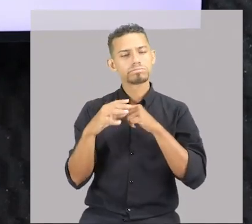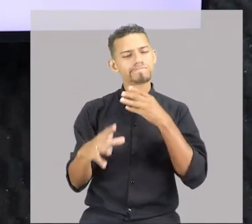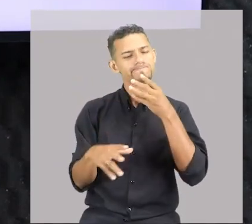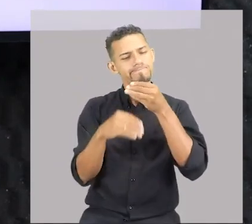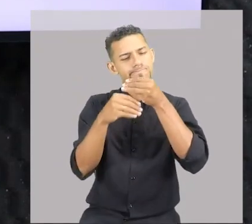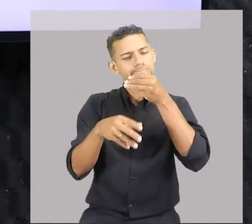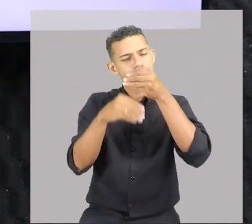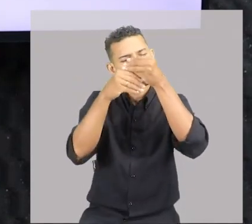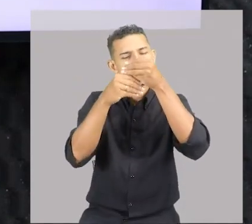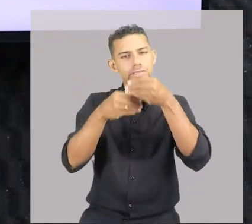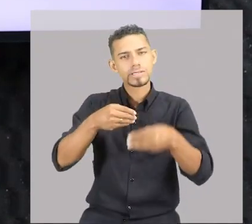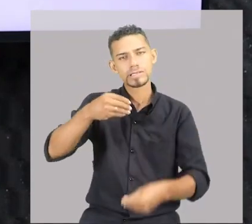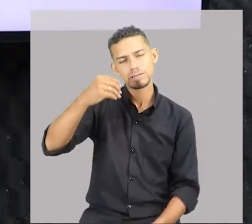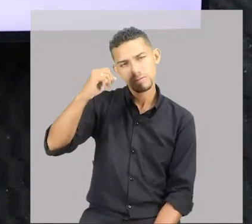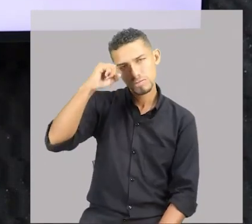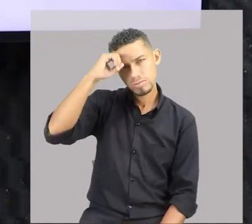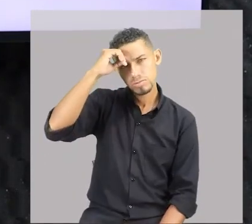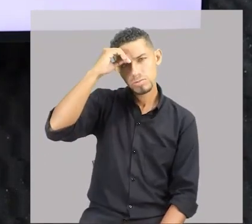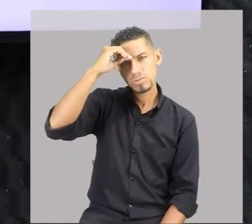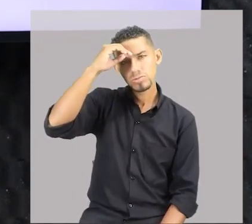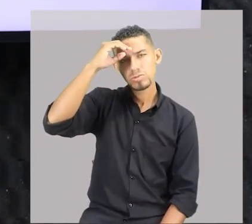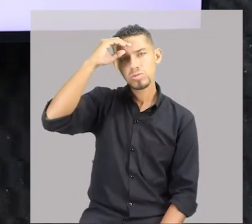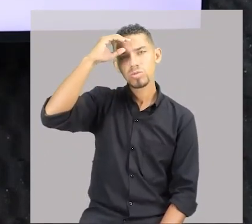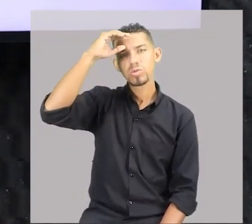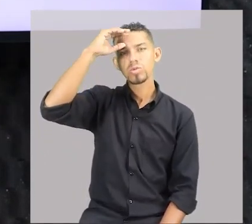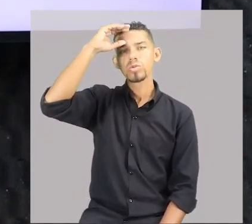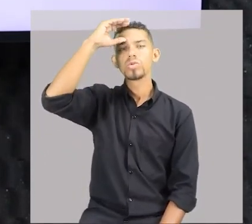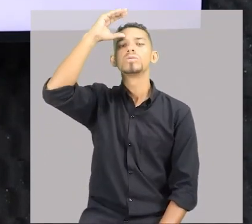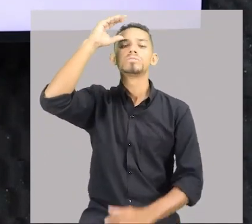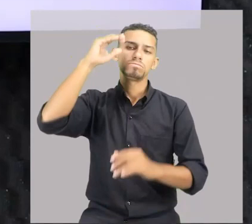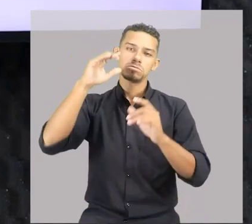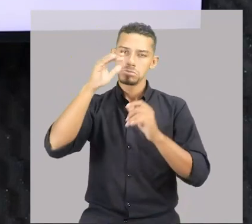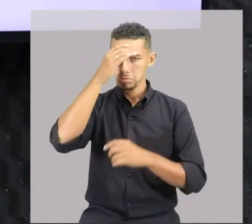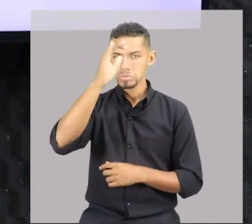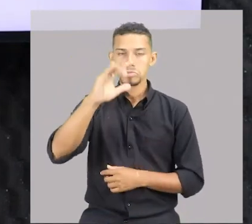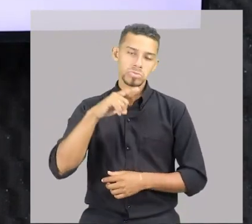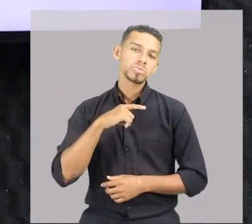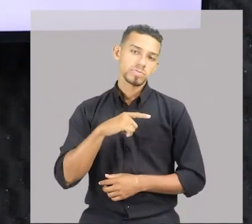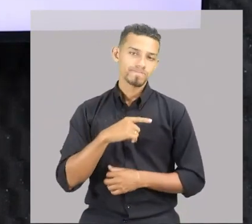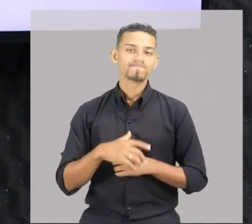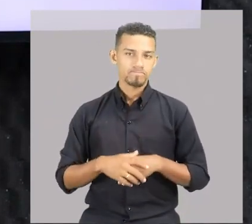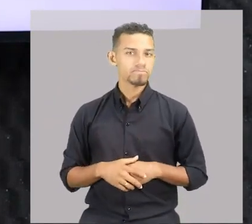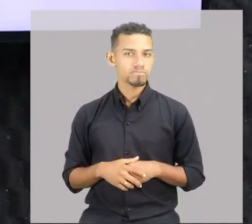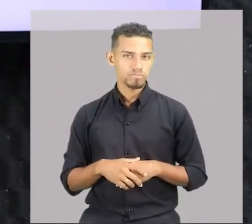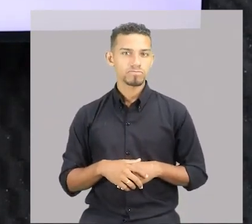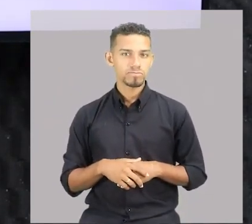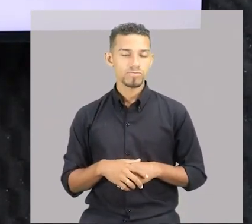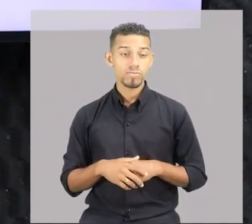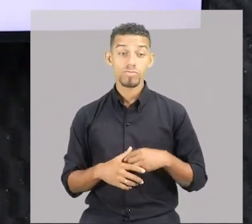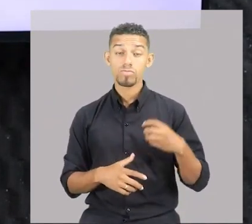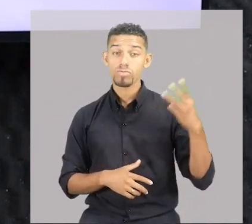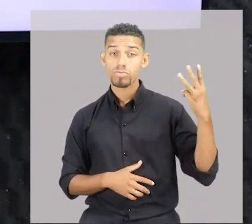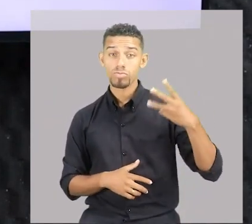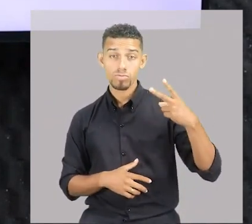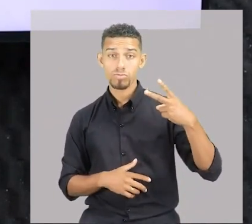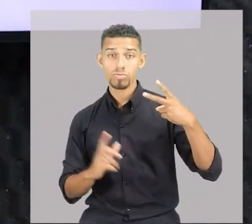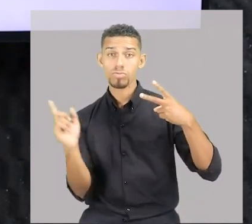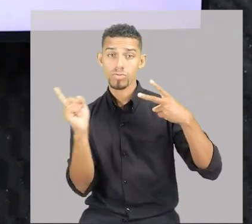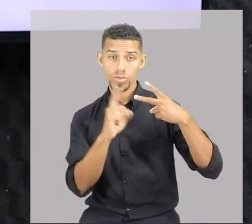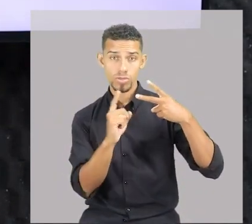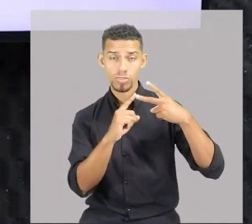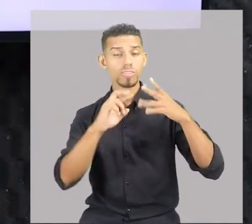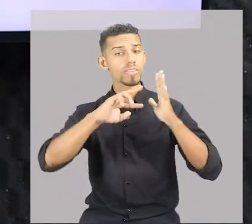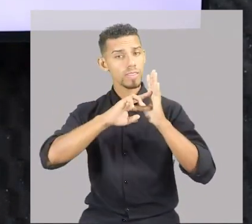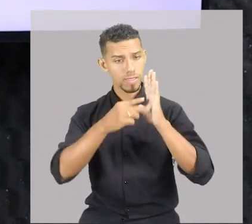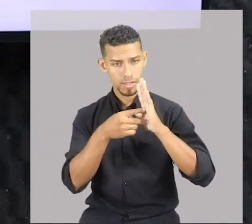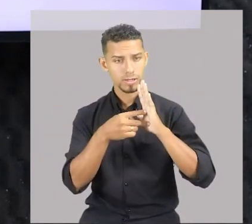determinada pessoa tem. Por isso ela é uma pessoa que tem muita cultura. Certo? O segundo sentido, apontado pelo Guattari, a gente chama